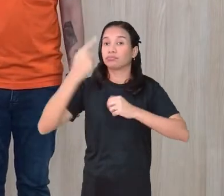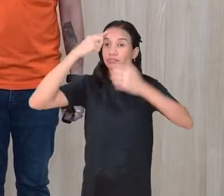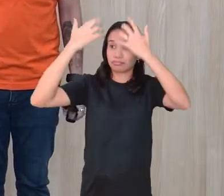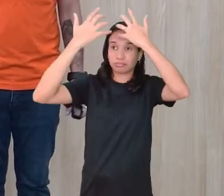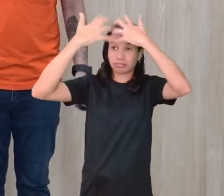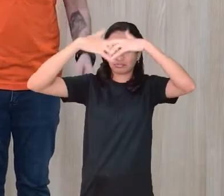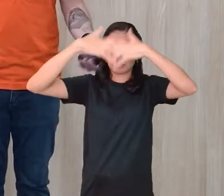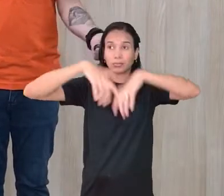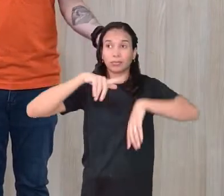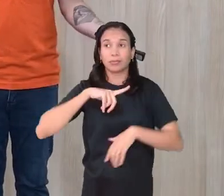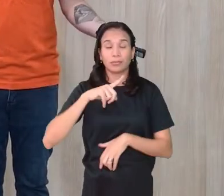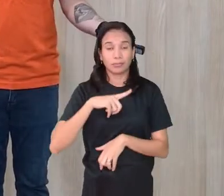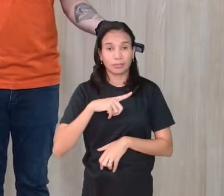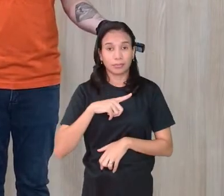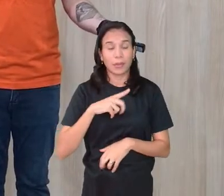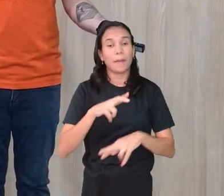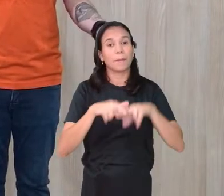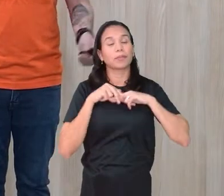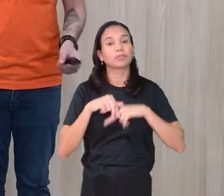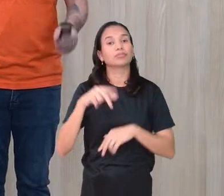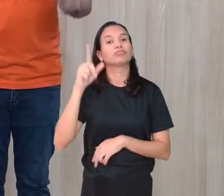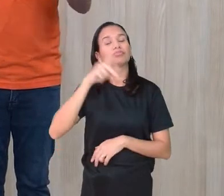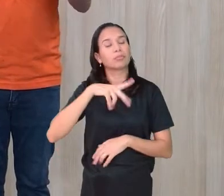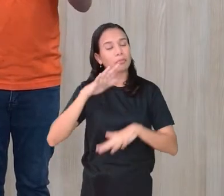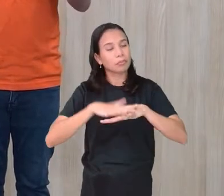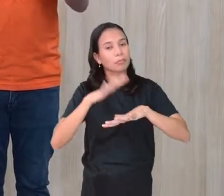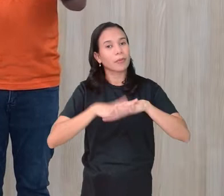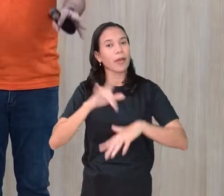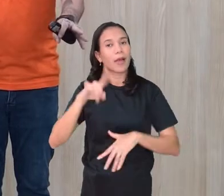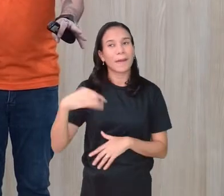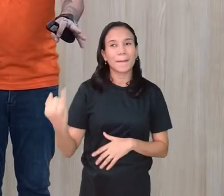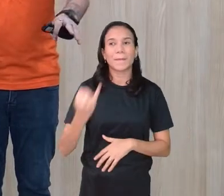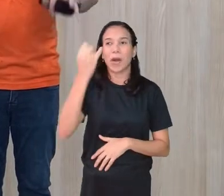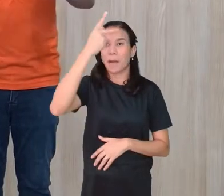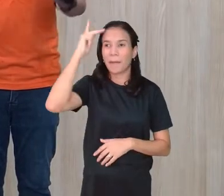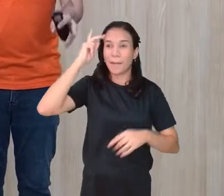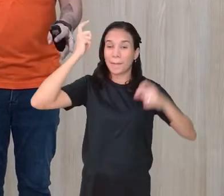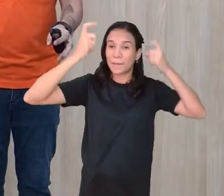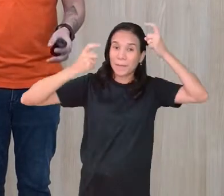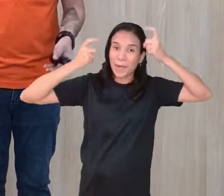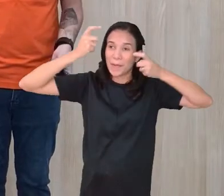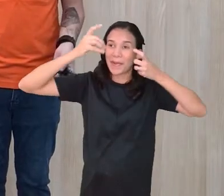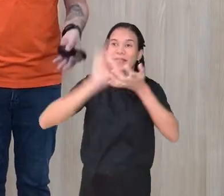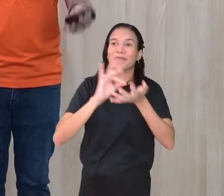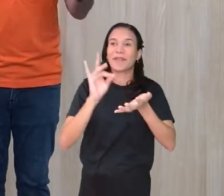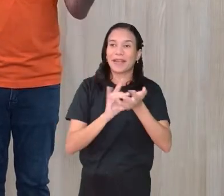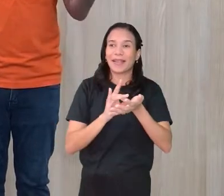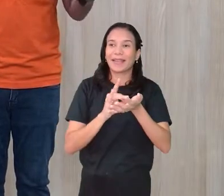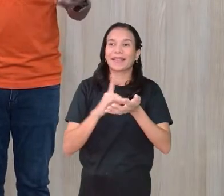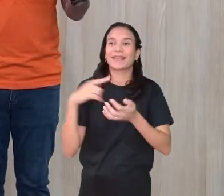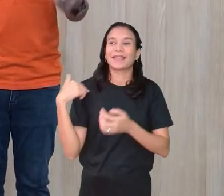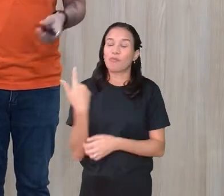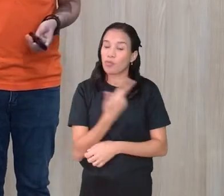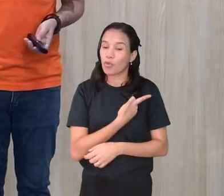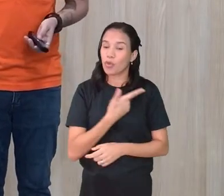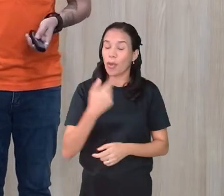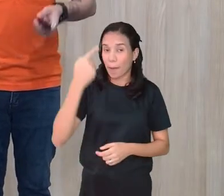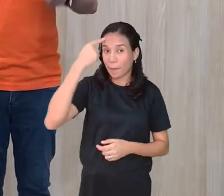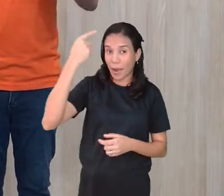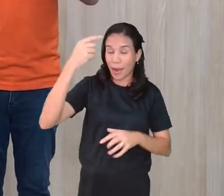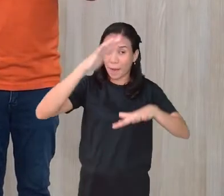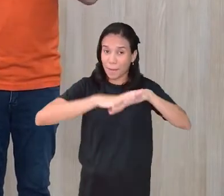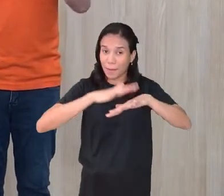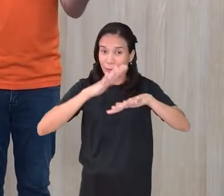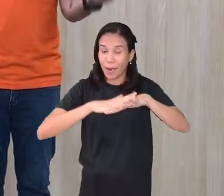tá certo? Então, em matemática é muito importante, ao invés de você se preocupar logo com o que está escrito, o que está calculado, a gente fazer o que a gente chama do